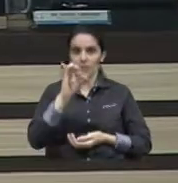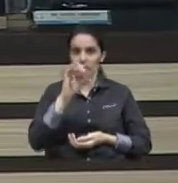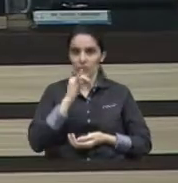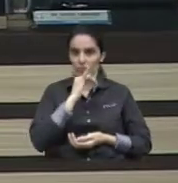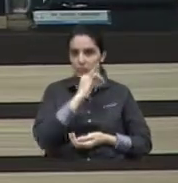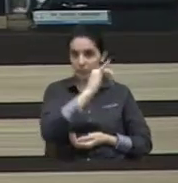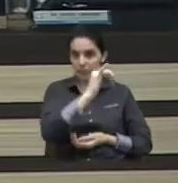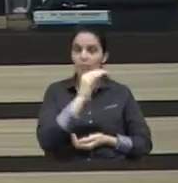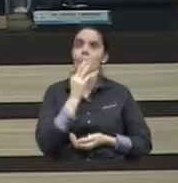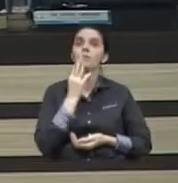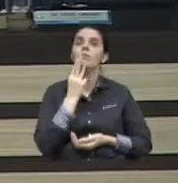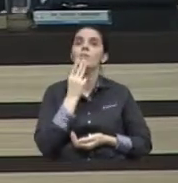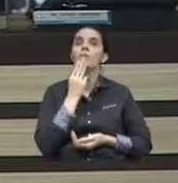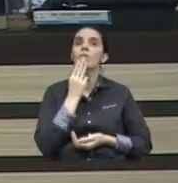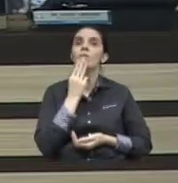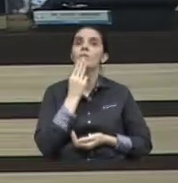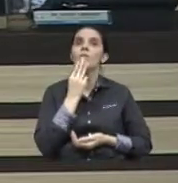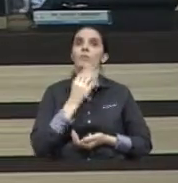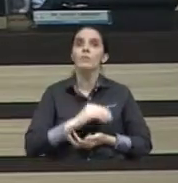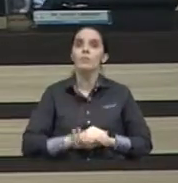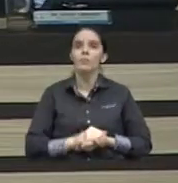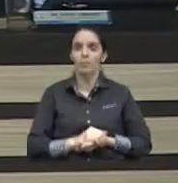Vaguinho. Vereador Vaguinho,